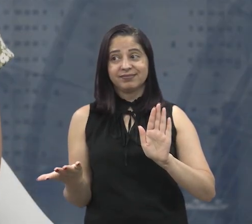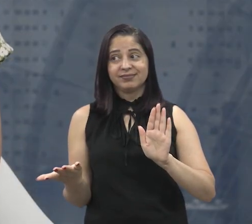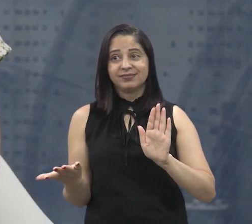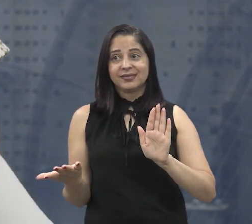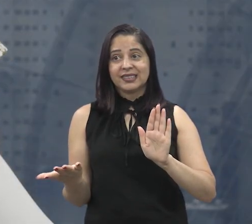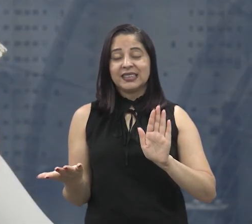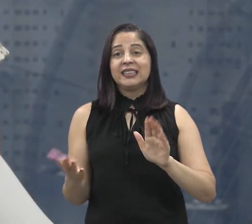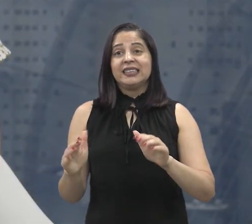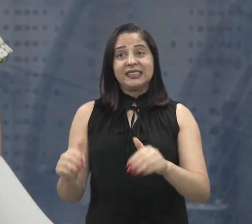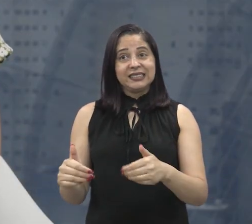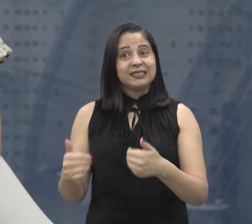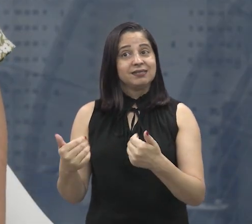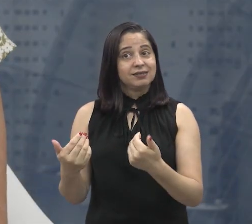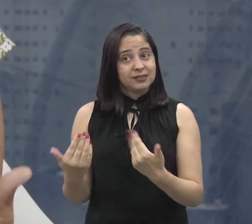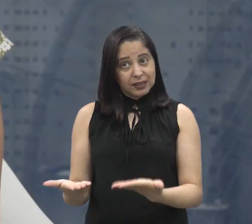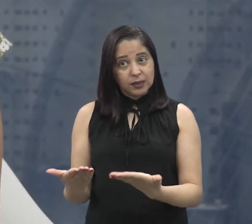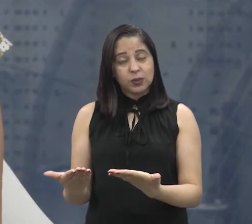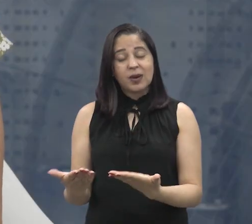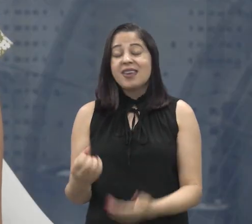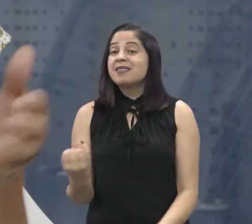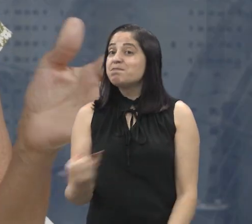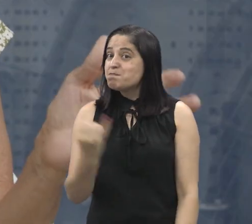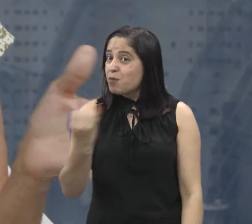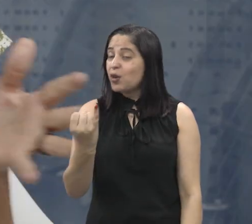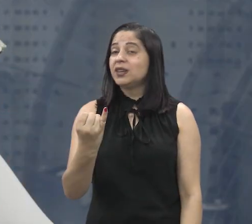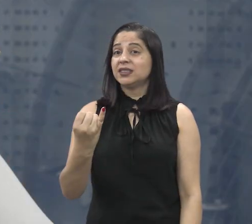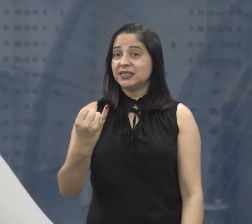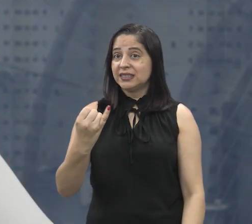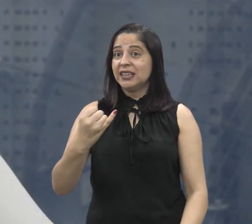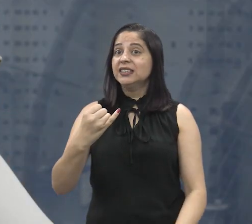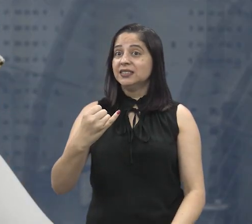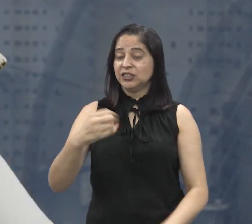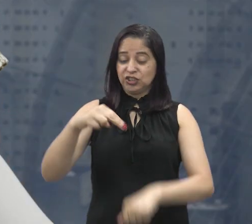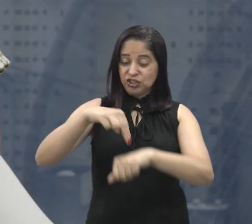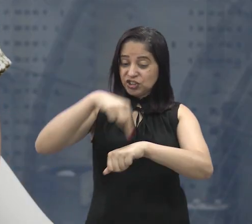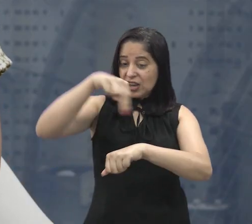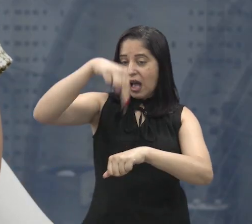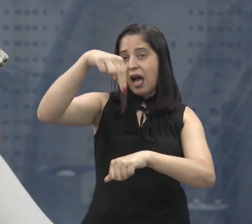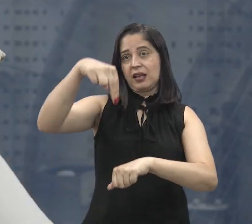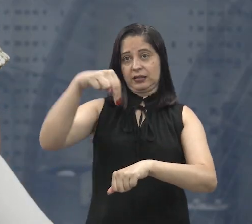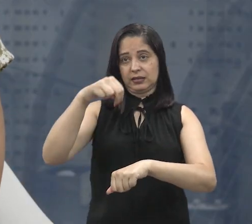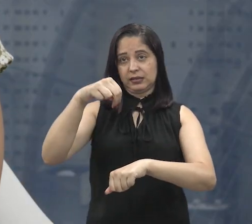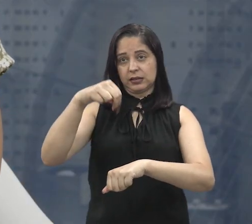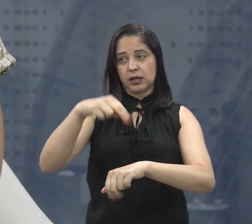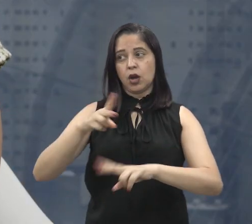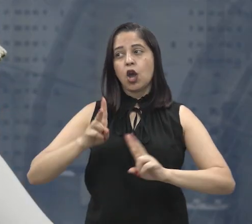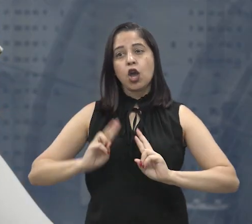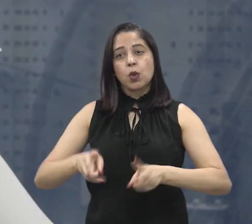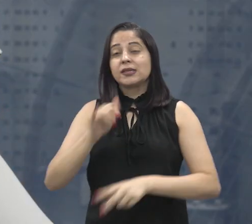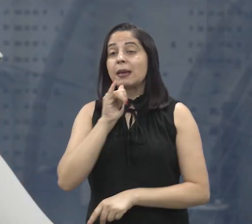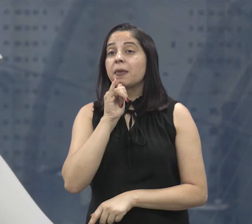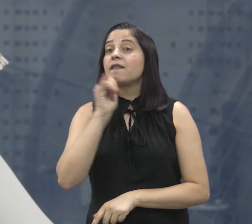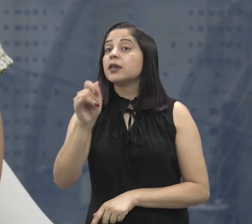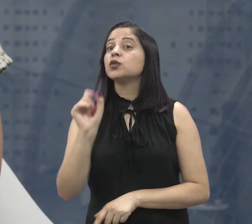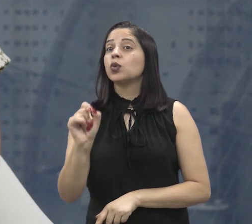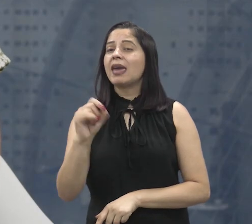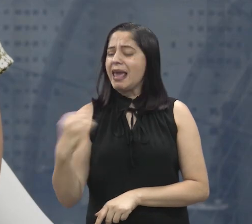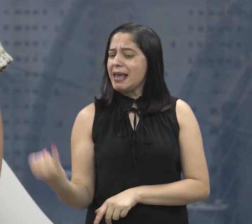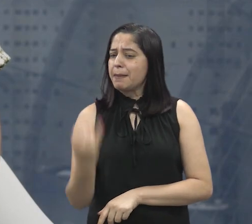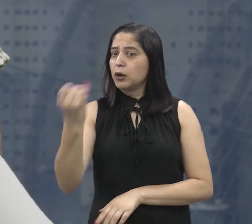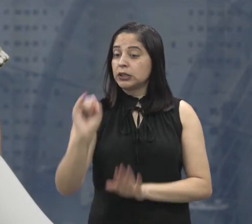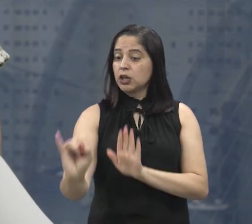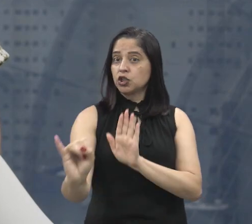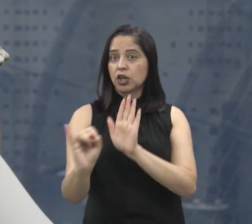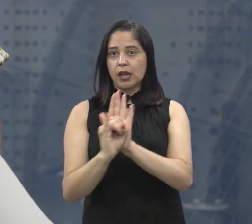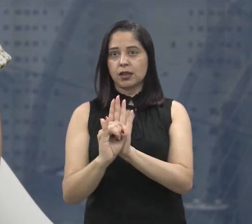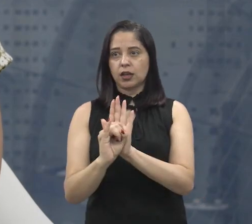sabores, a dança, o festejo, os ritos de passagem, né? Nossas crianças perderam muitos ritos de